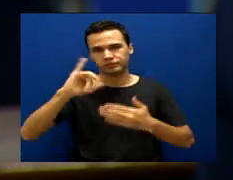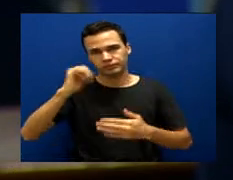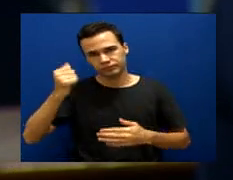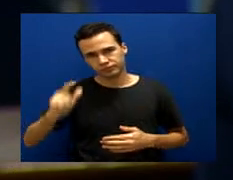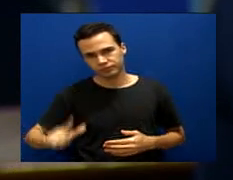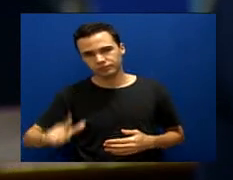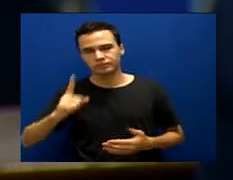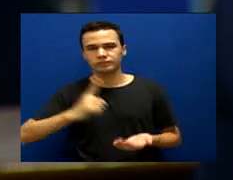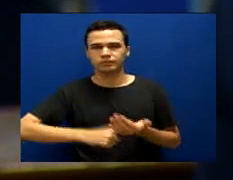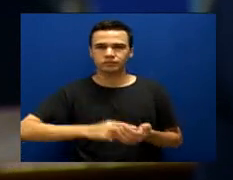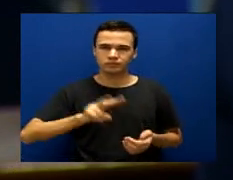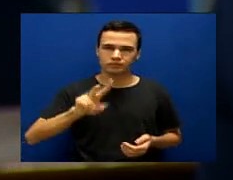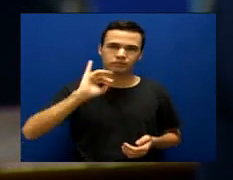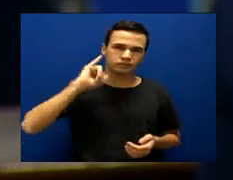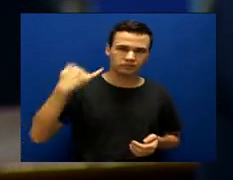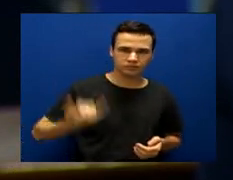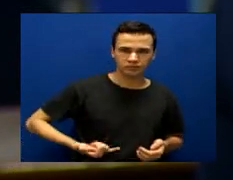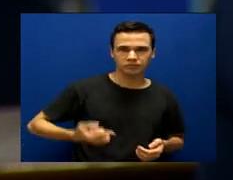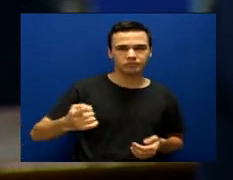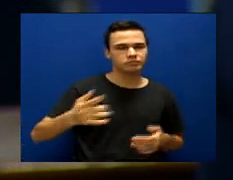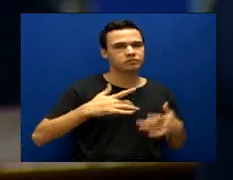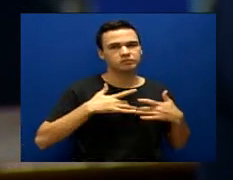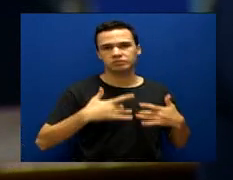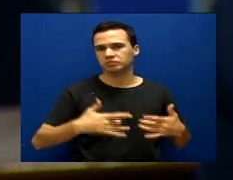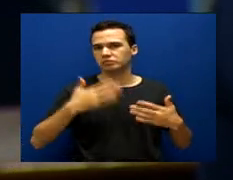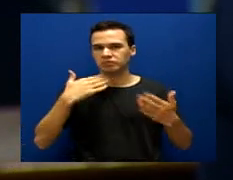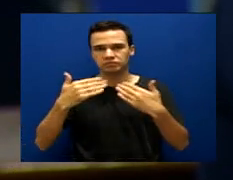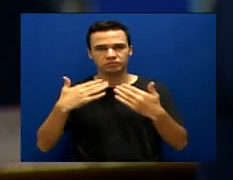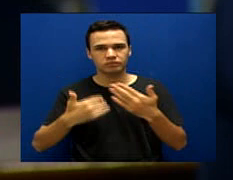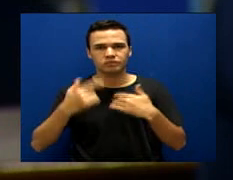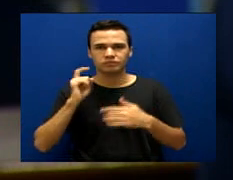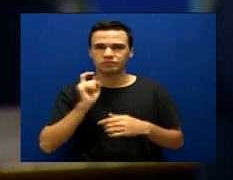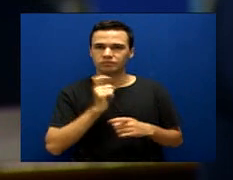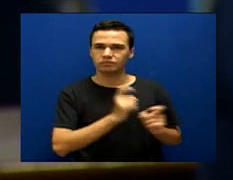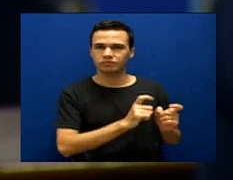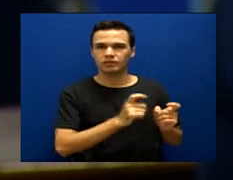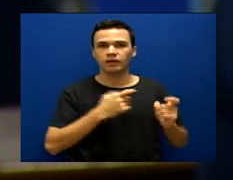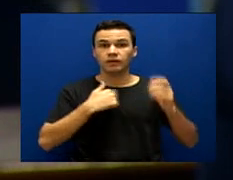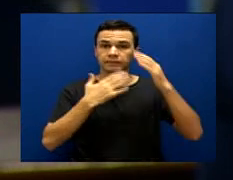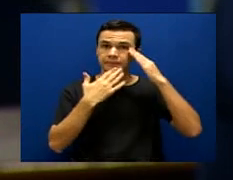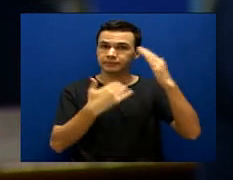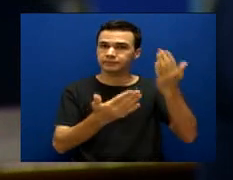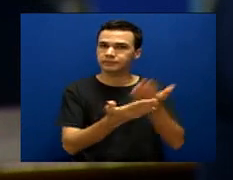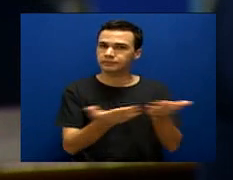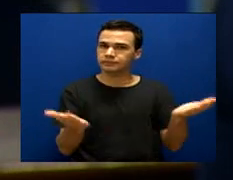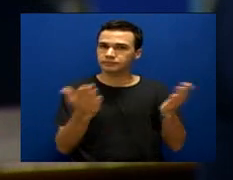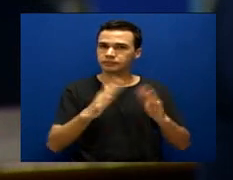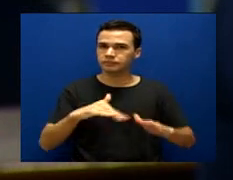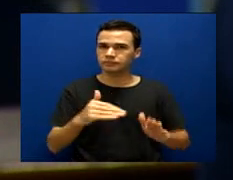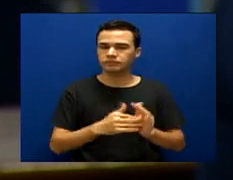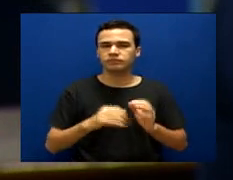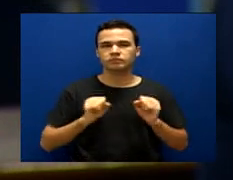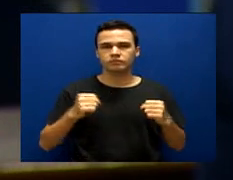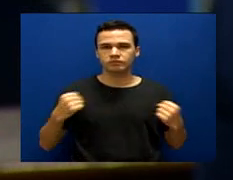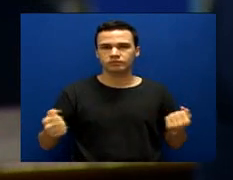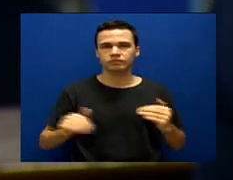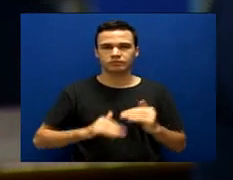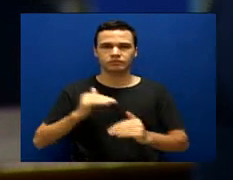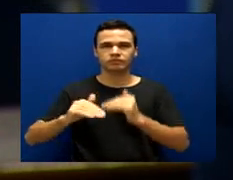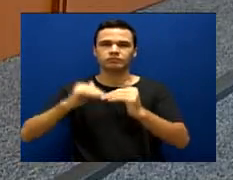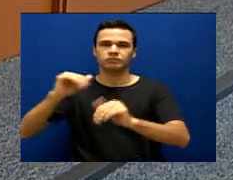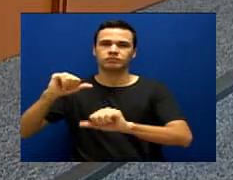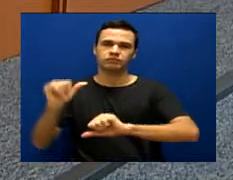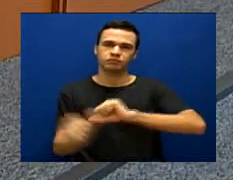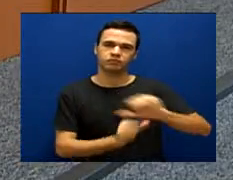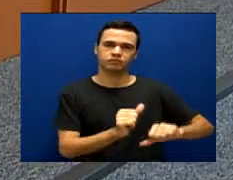Yara, ao Vitão, ao Renan, que foram super solícitos com a gente na última reunião. Obrigado a todo mundo e bola para frente, que tem que virar esse